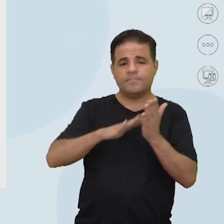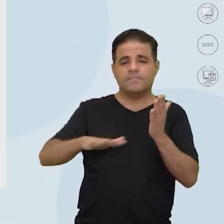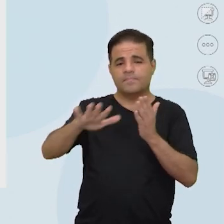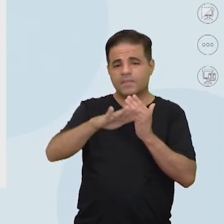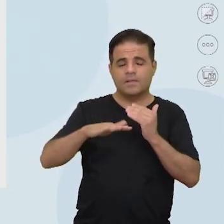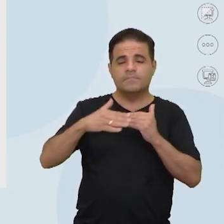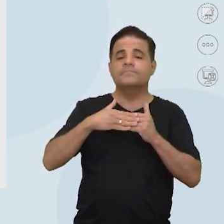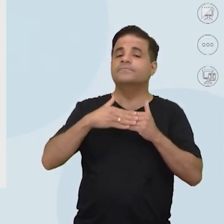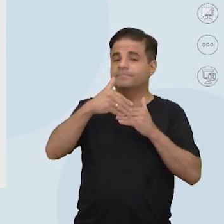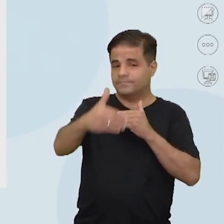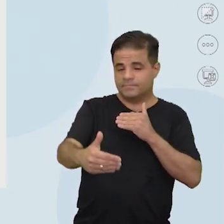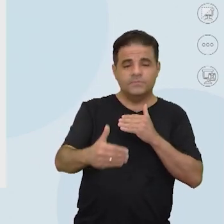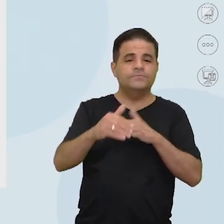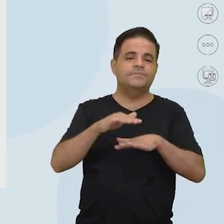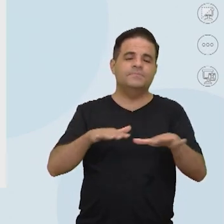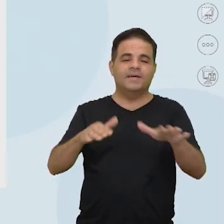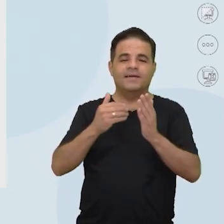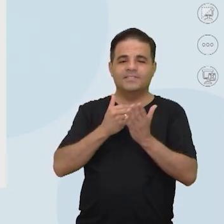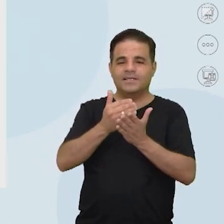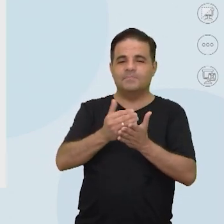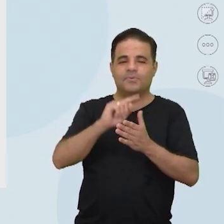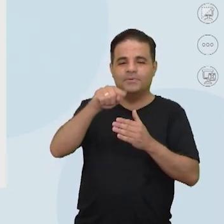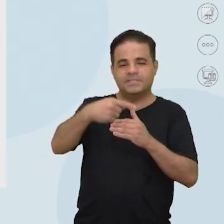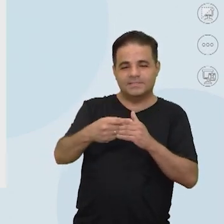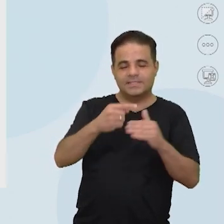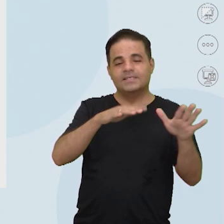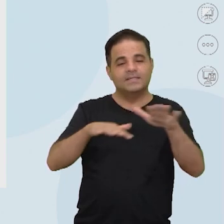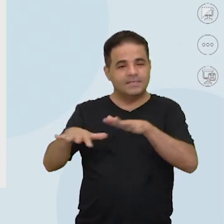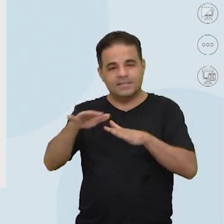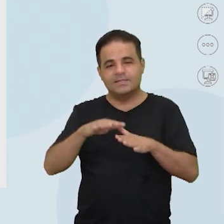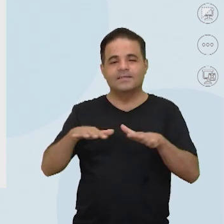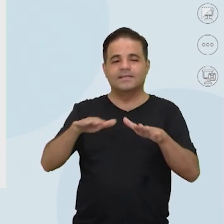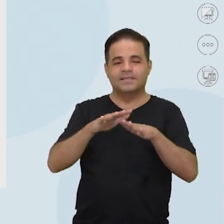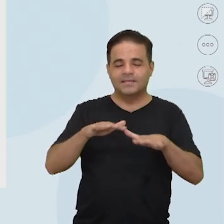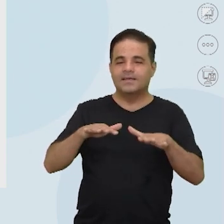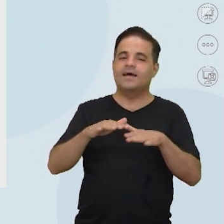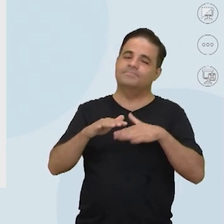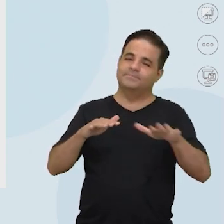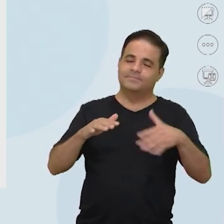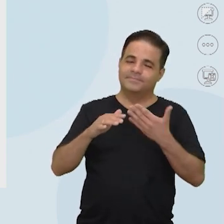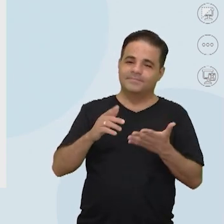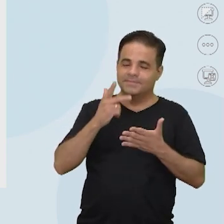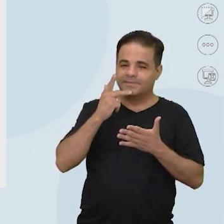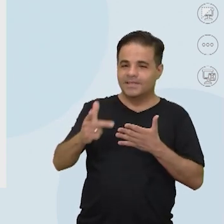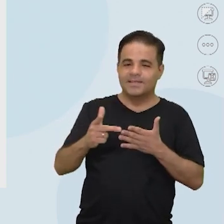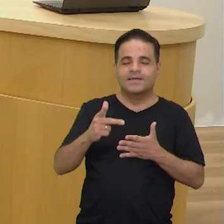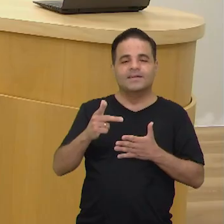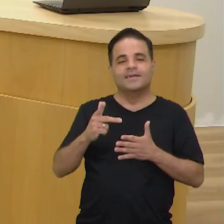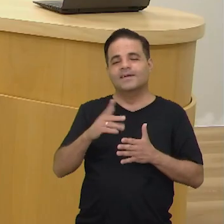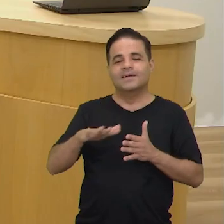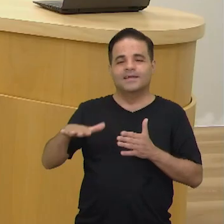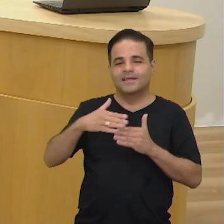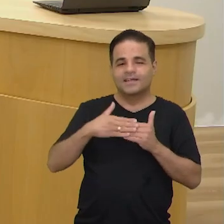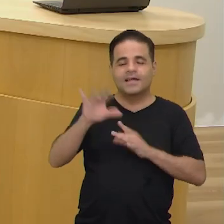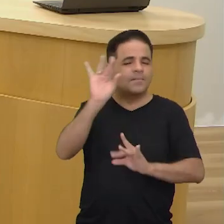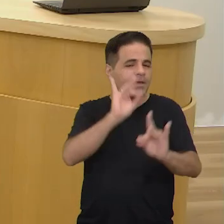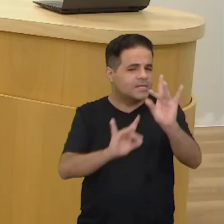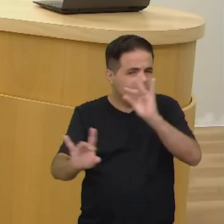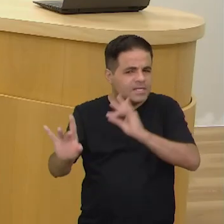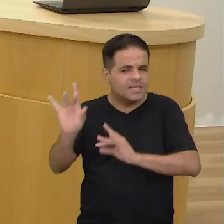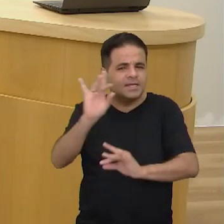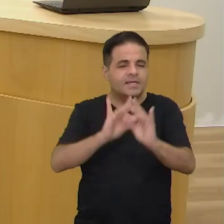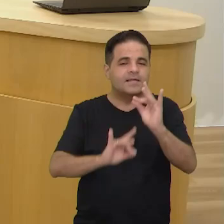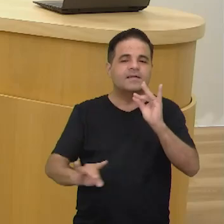a famosa bóson de Higgs, né? Quem já ouviu falar do bóson de Higgs? A partícula